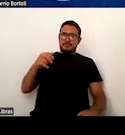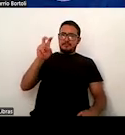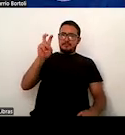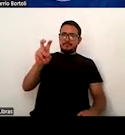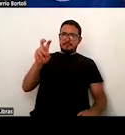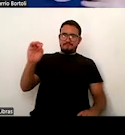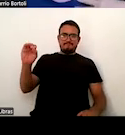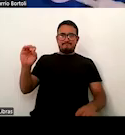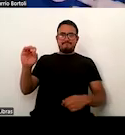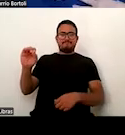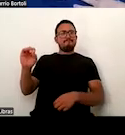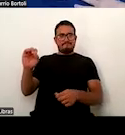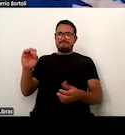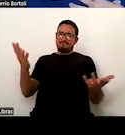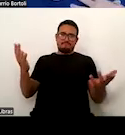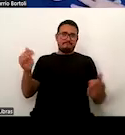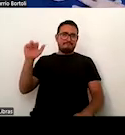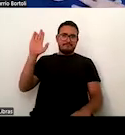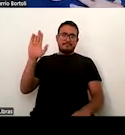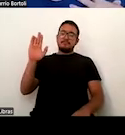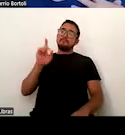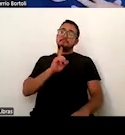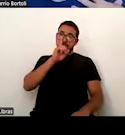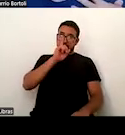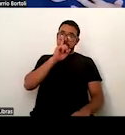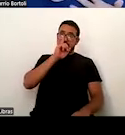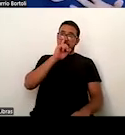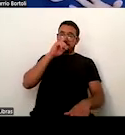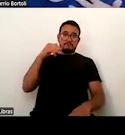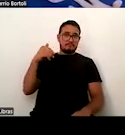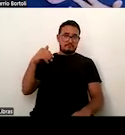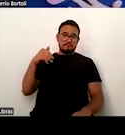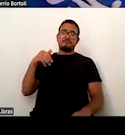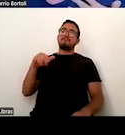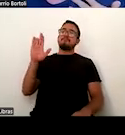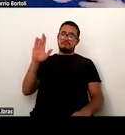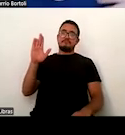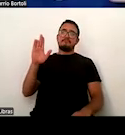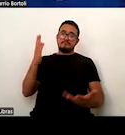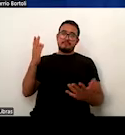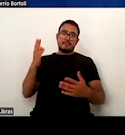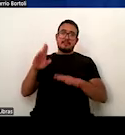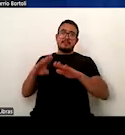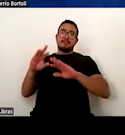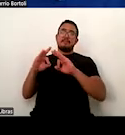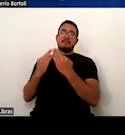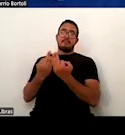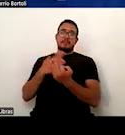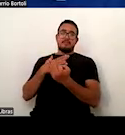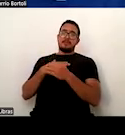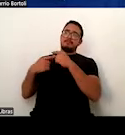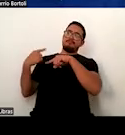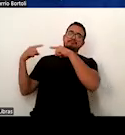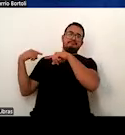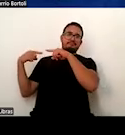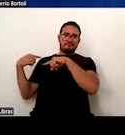voltar a ter menos idade. Se eu tenho uma história familiar de câncer de intestino, eu também não posso mudar isso. Se eu tenho uma doença